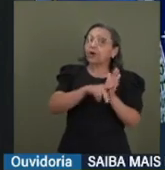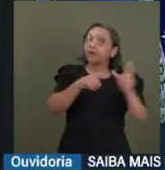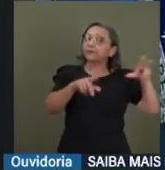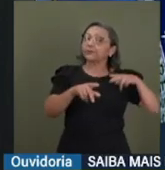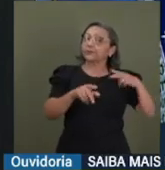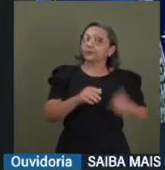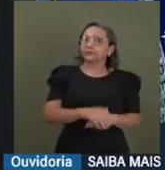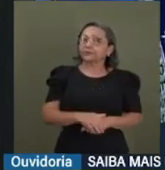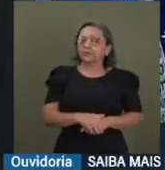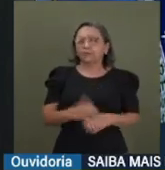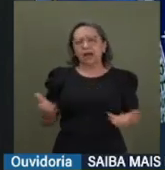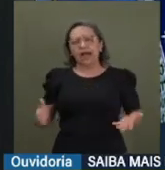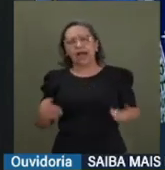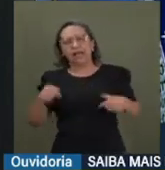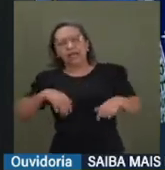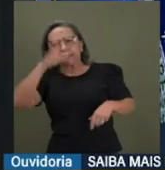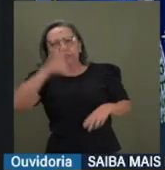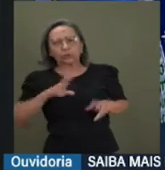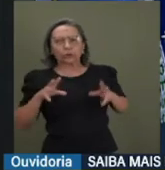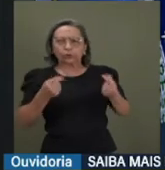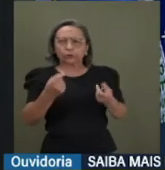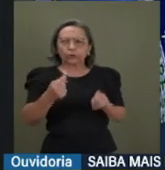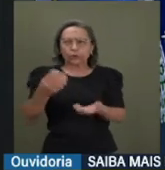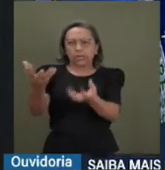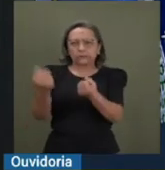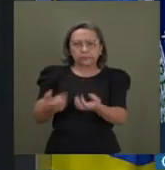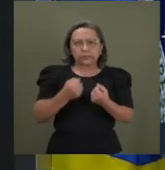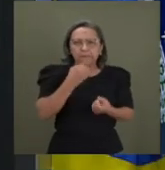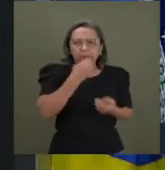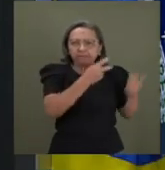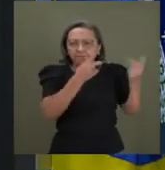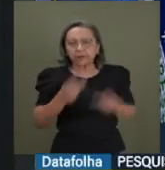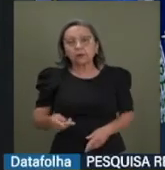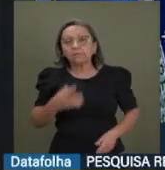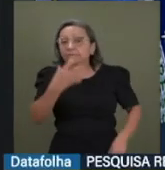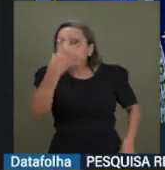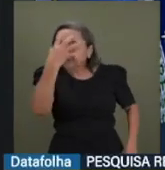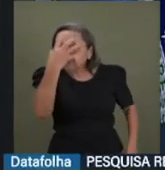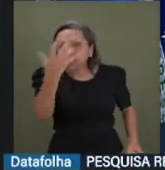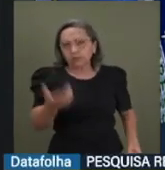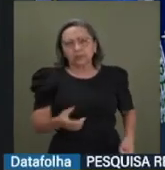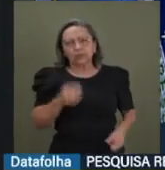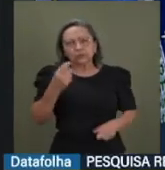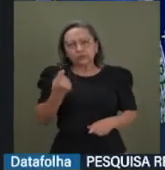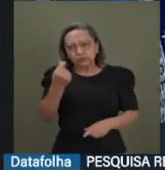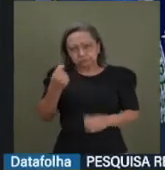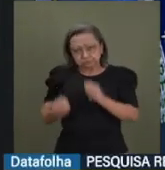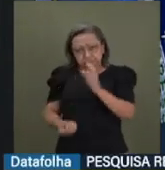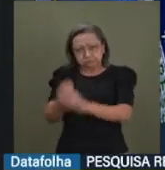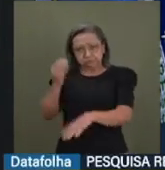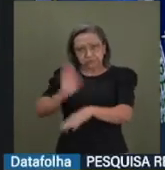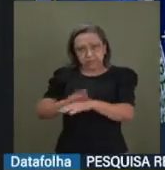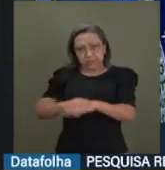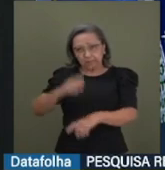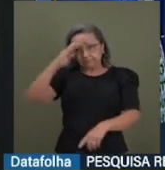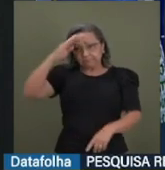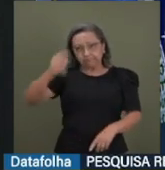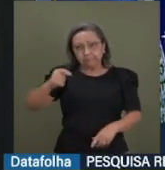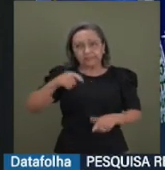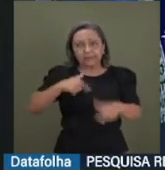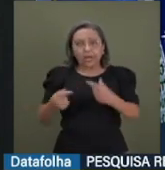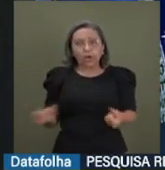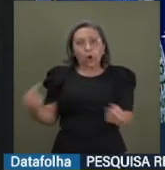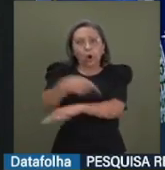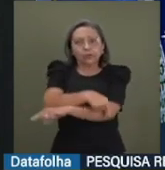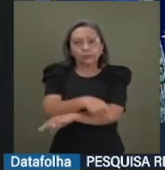Não, todo dinheiro é bem-vindo no Brasil, que vergonha! Um dinheiro que vem criar militância para trabalhar contra o